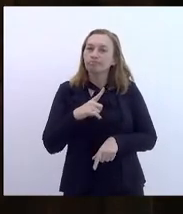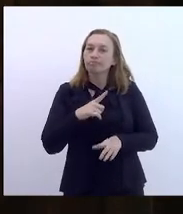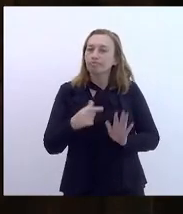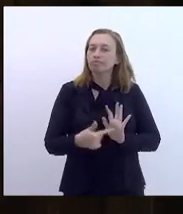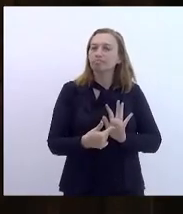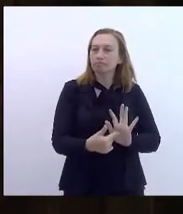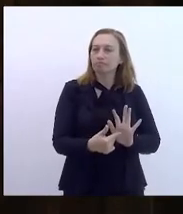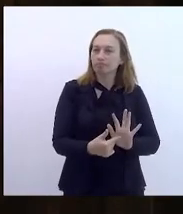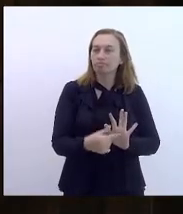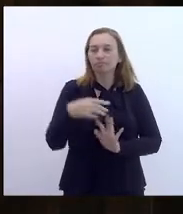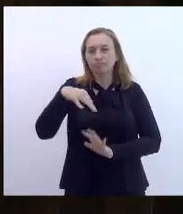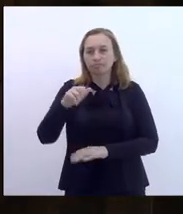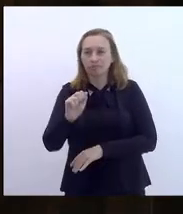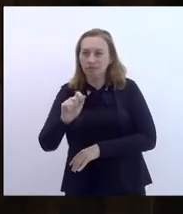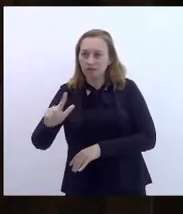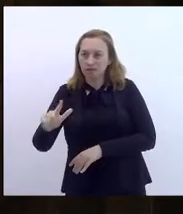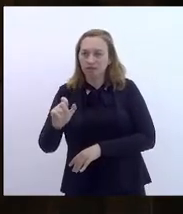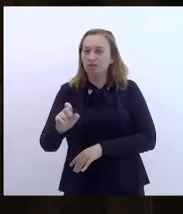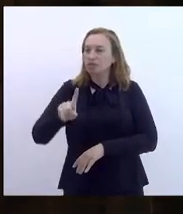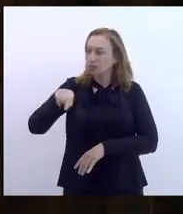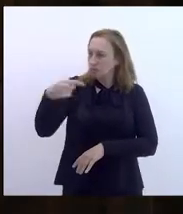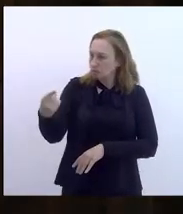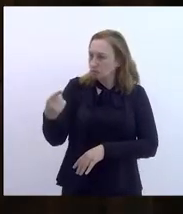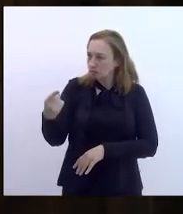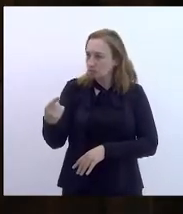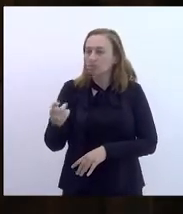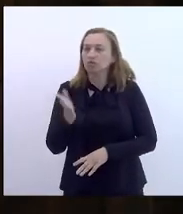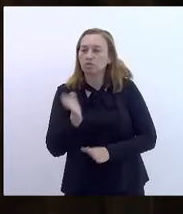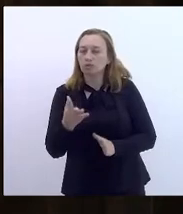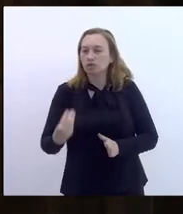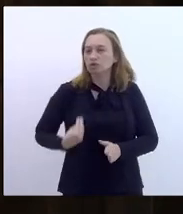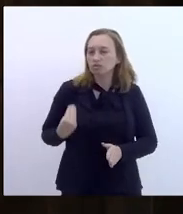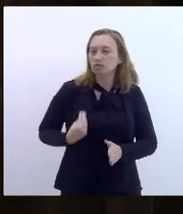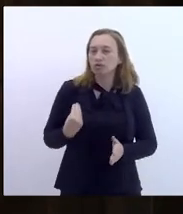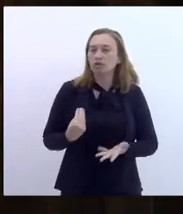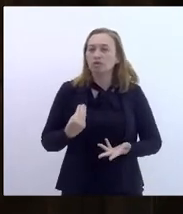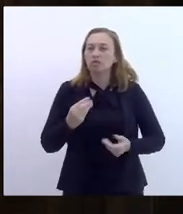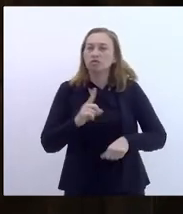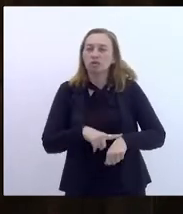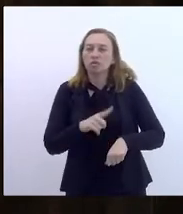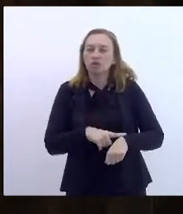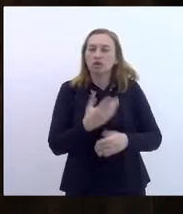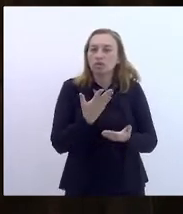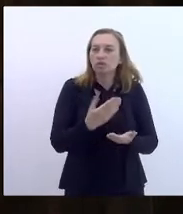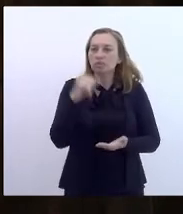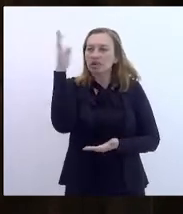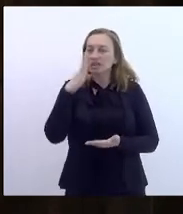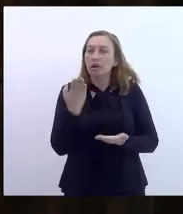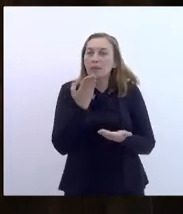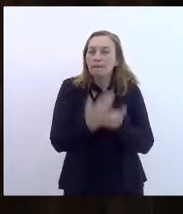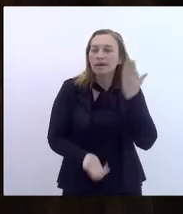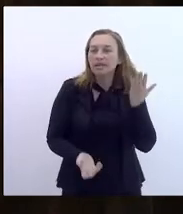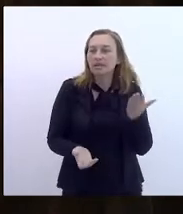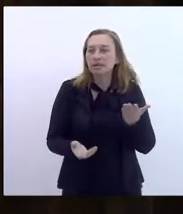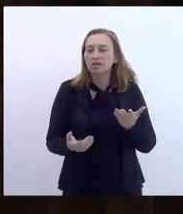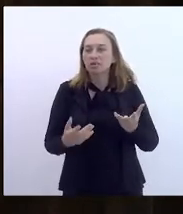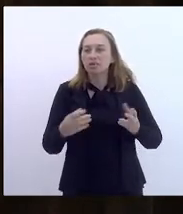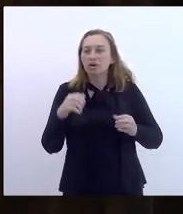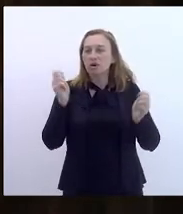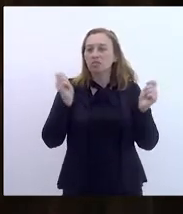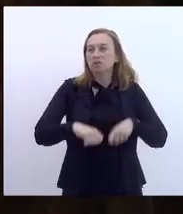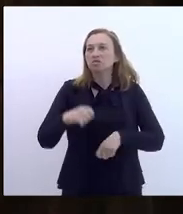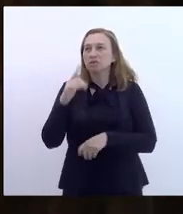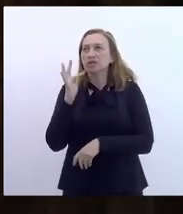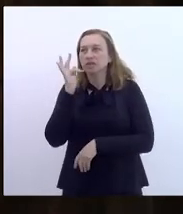colocado como bem colocou Michele já os demais a gente vive hoje um momento que o brasileiro perdeu o seu brilho a possibilidade de sonhar